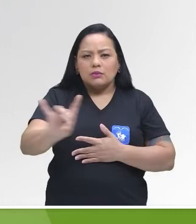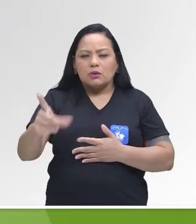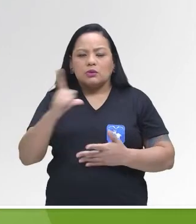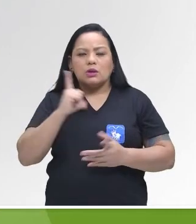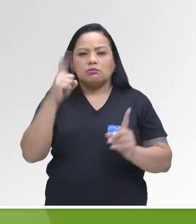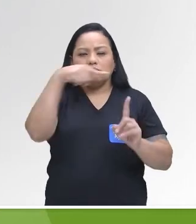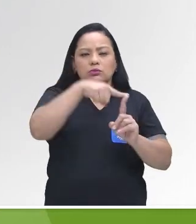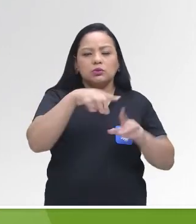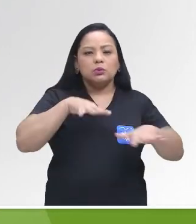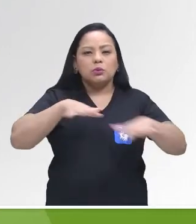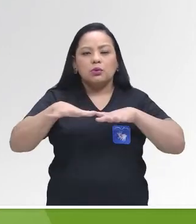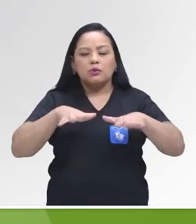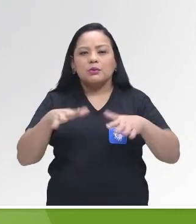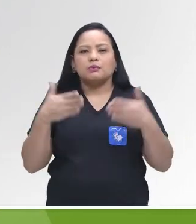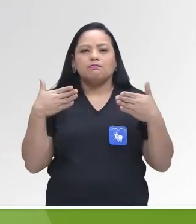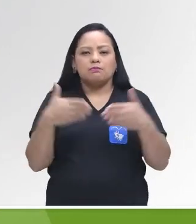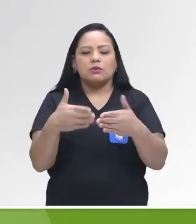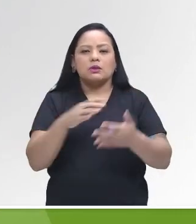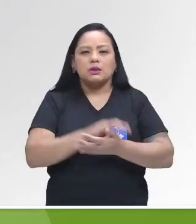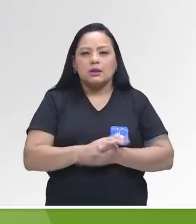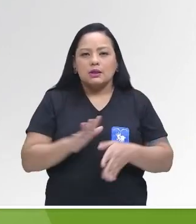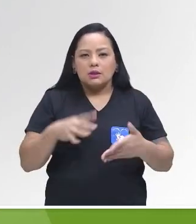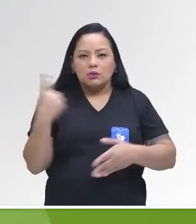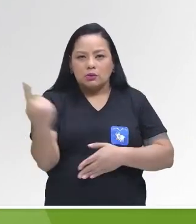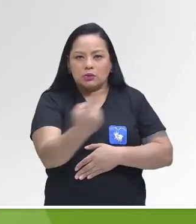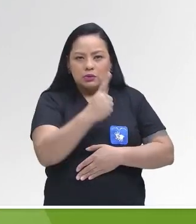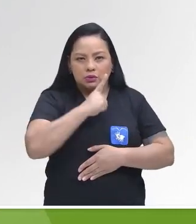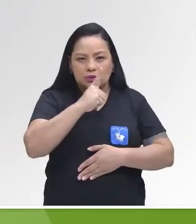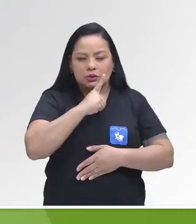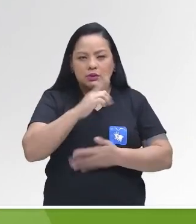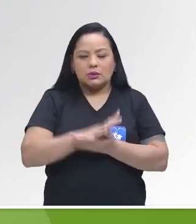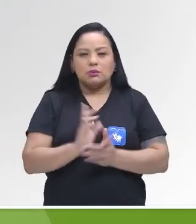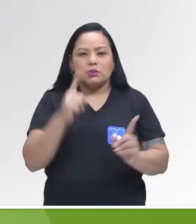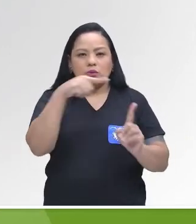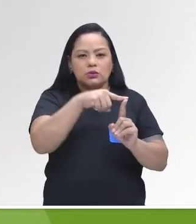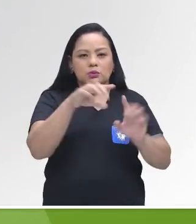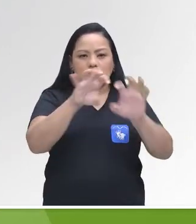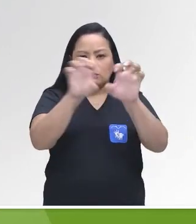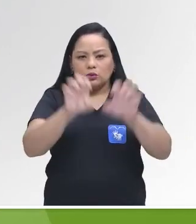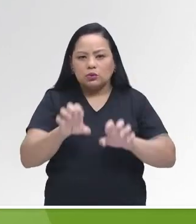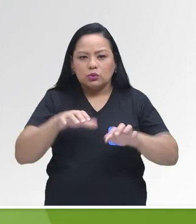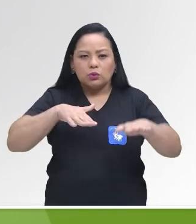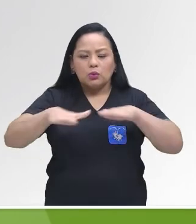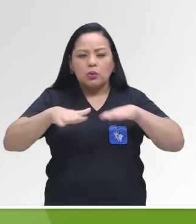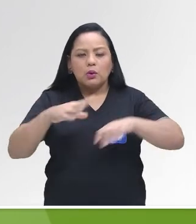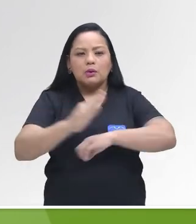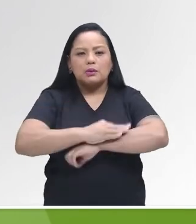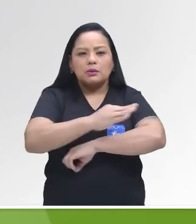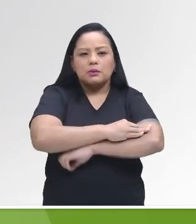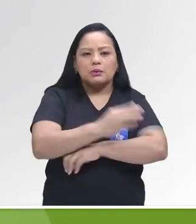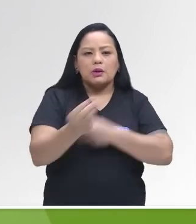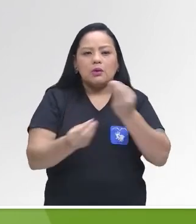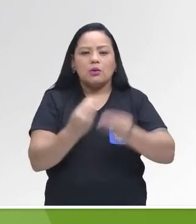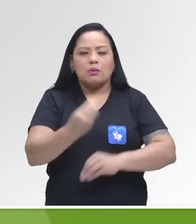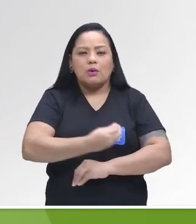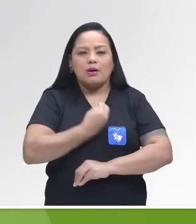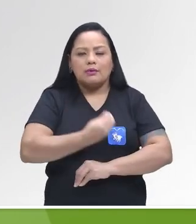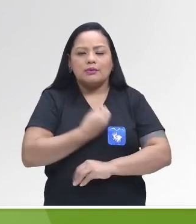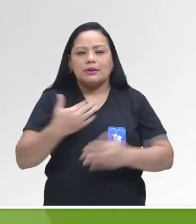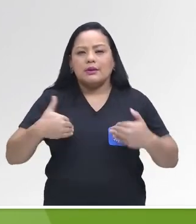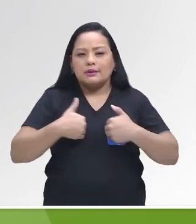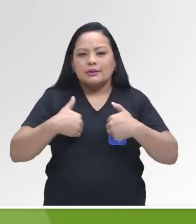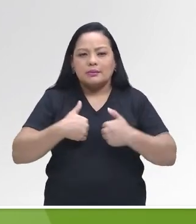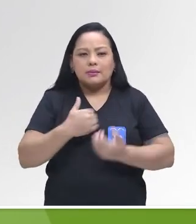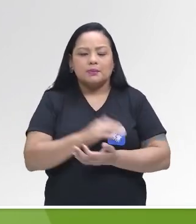de locomoção específica. Então, a gente tem aí o tipo de estrutura locomotora dos anfíbios reflete o modo de vida do